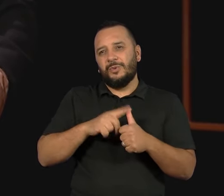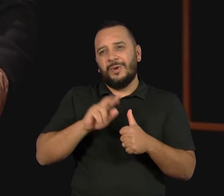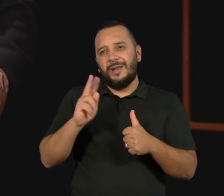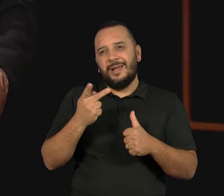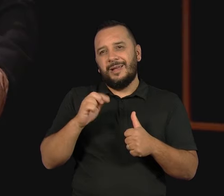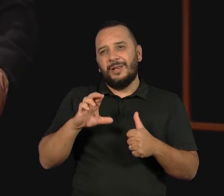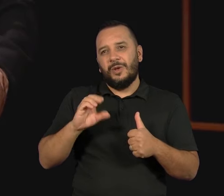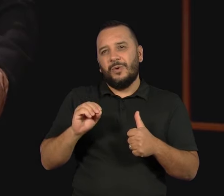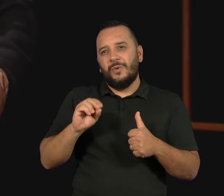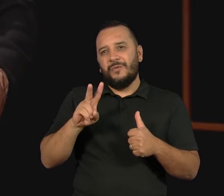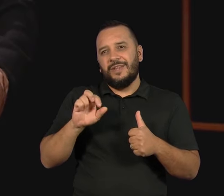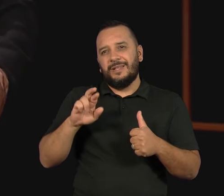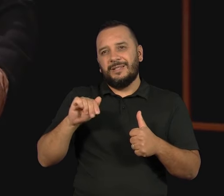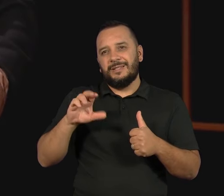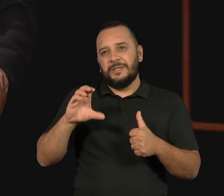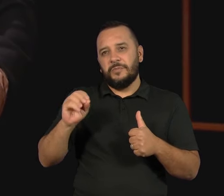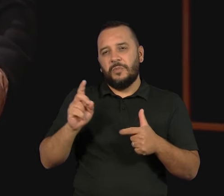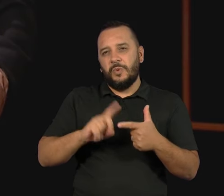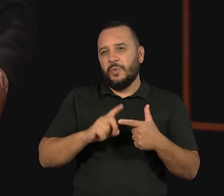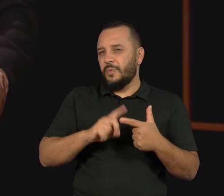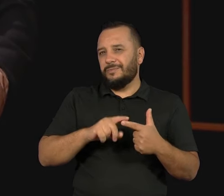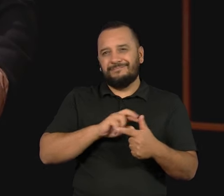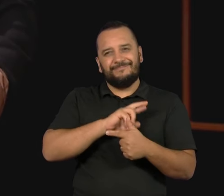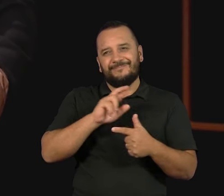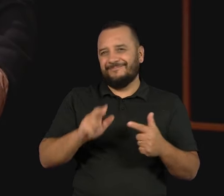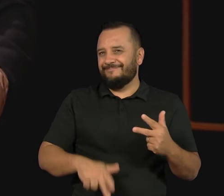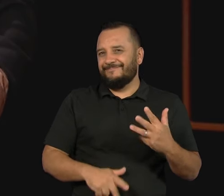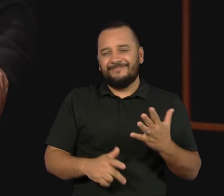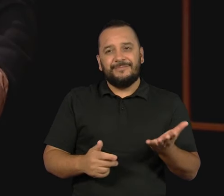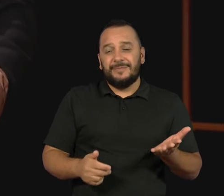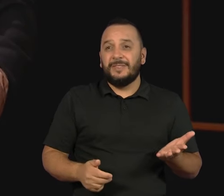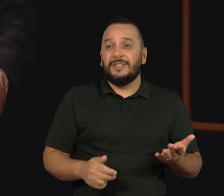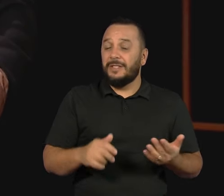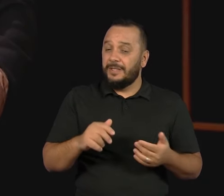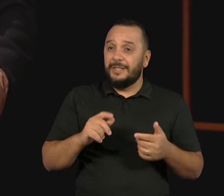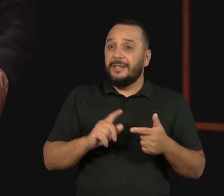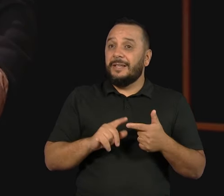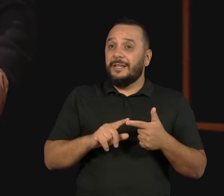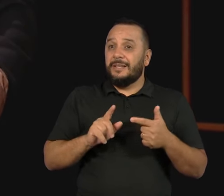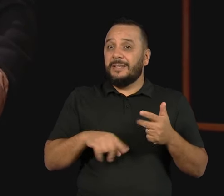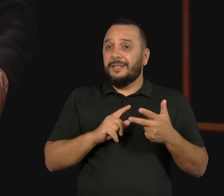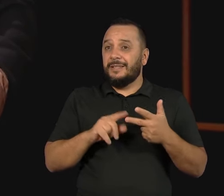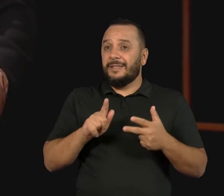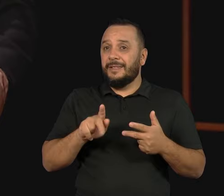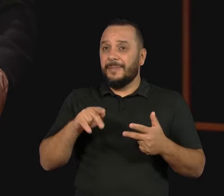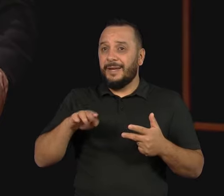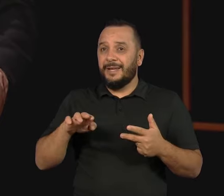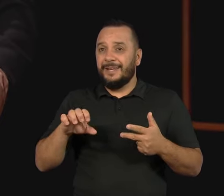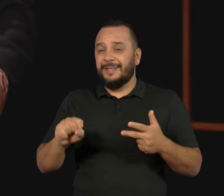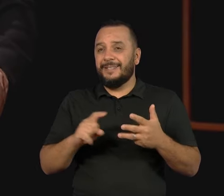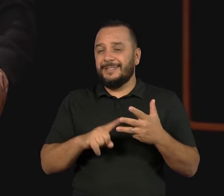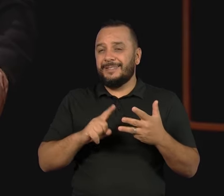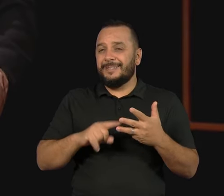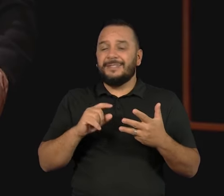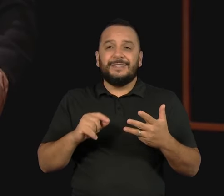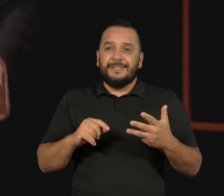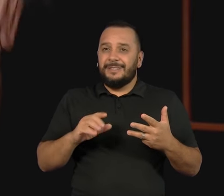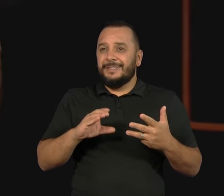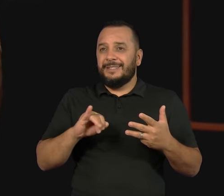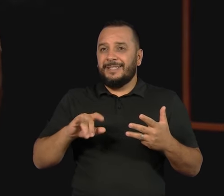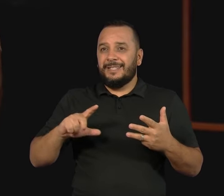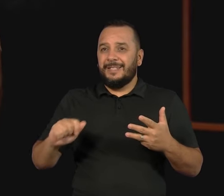podia ler. Enfim, os grandes, né? Guimarães Rosa, Graciliano Ramos,